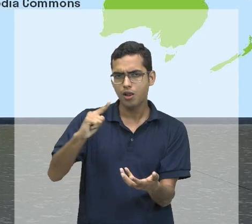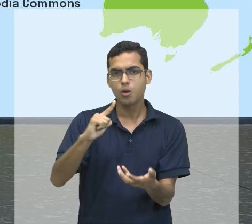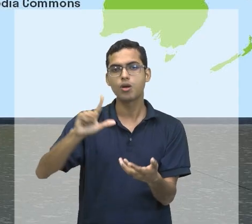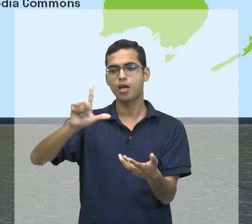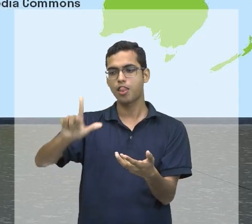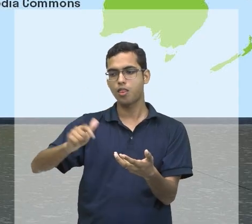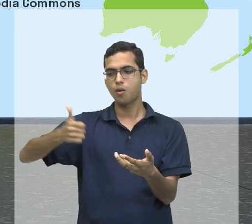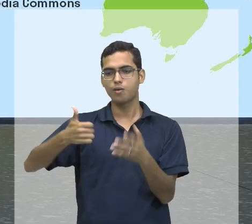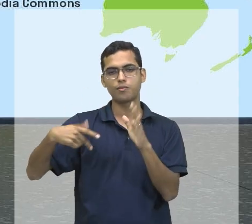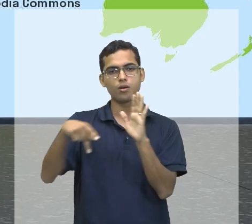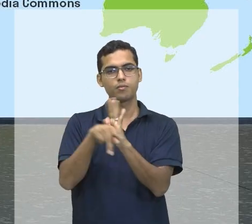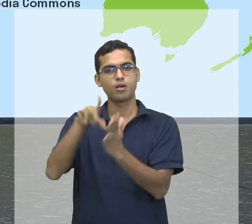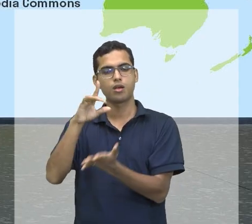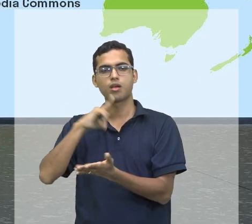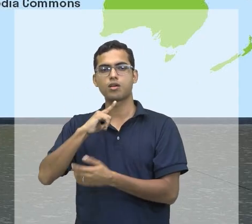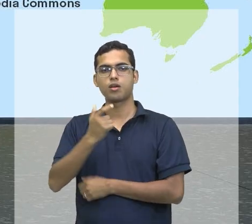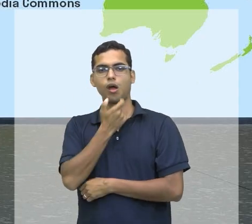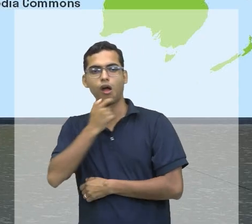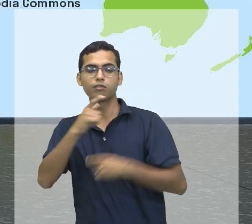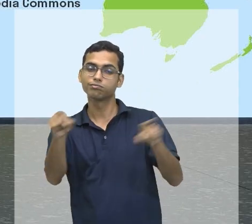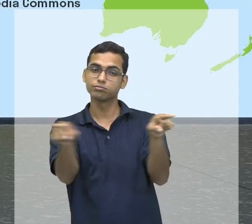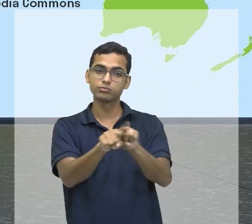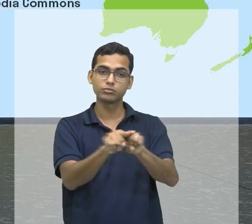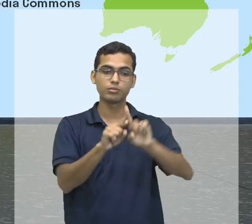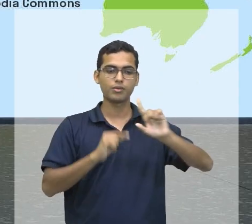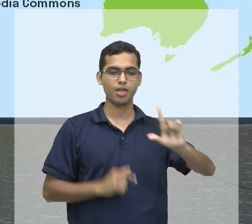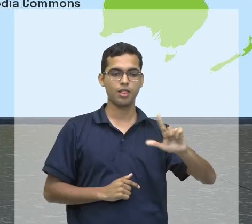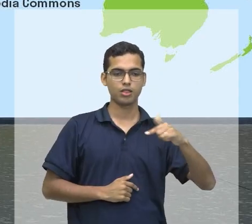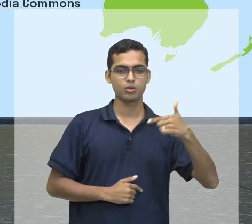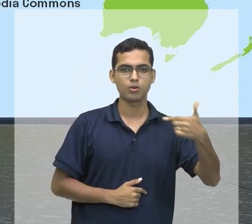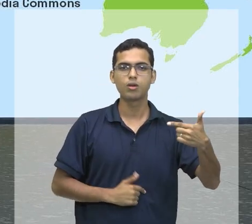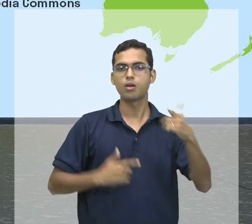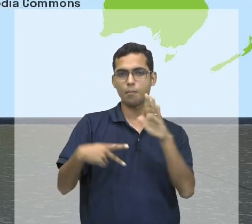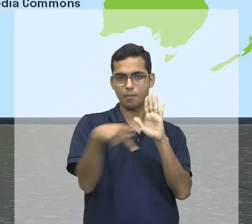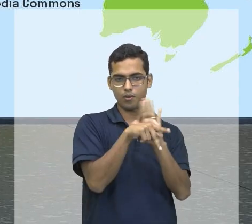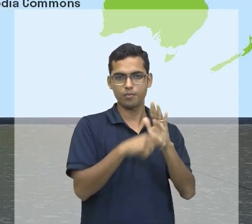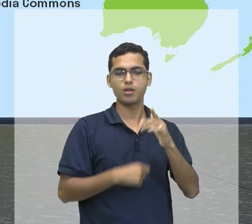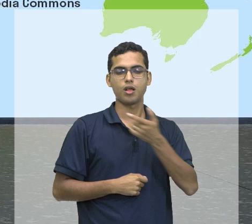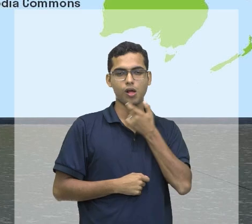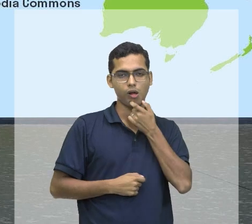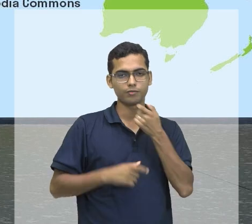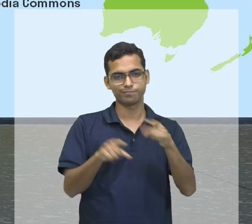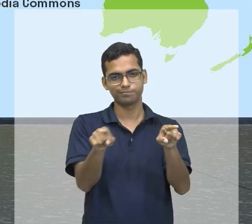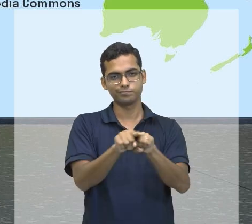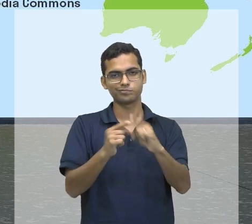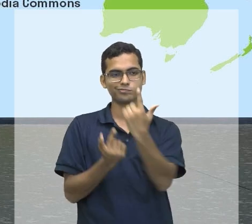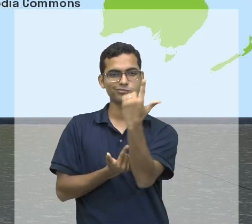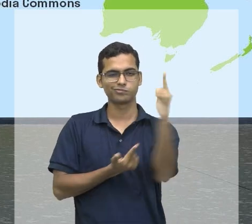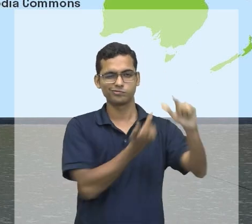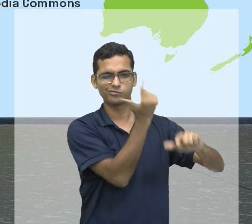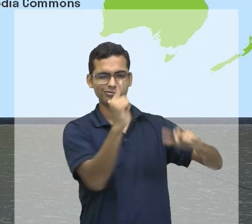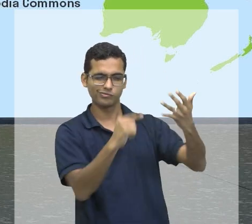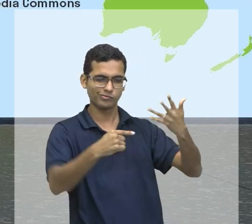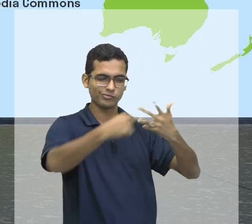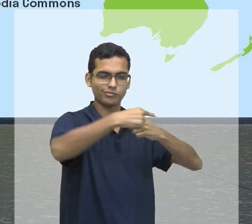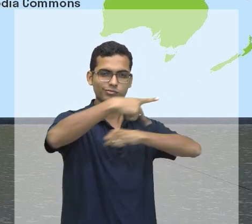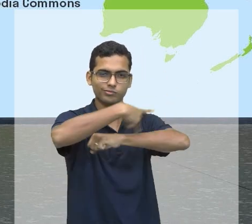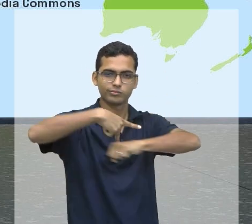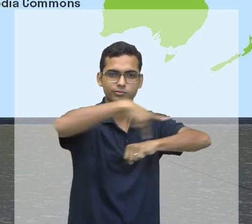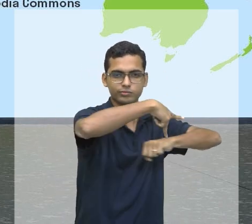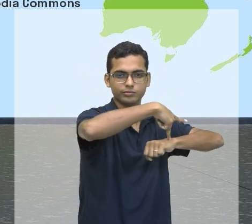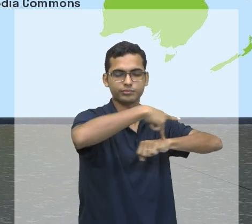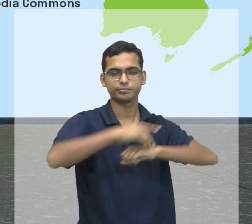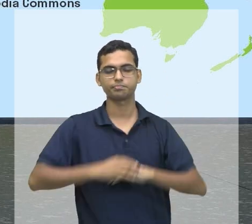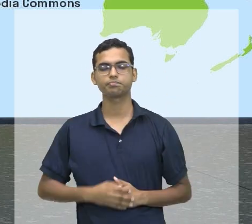por ela estar no mundo todo e ela ser de uma origem, né, da Inglaterra, vocês observam que o inglês tem